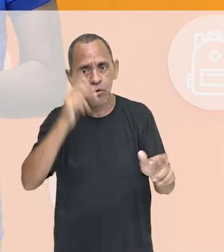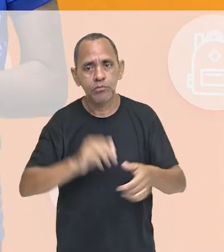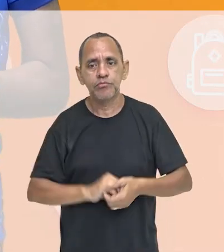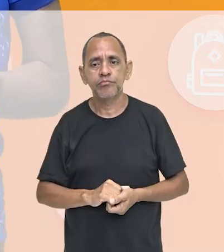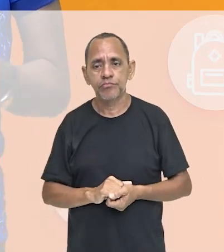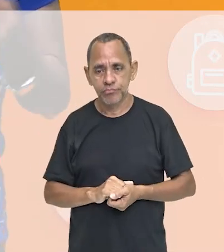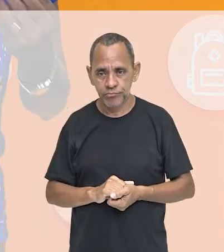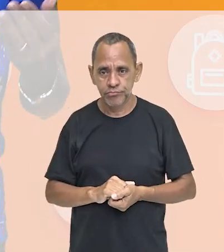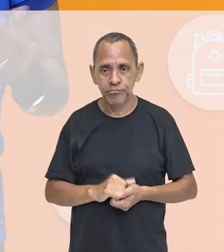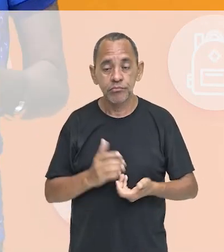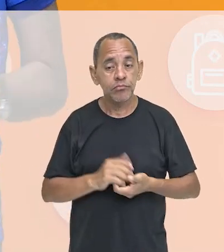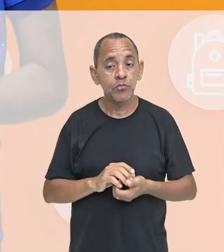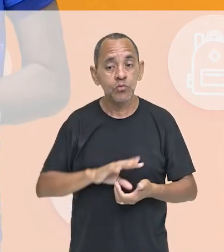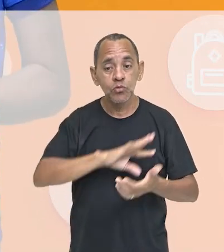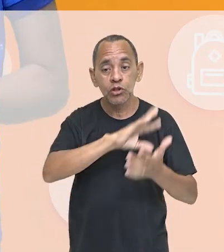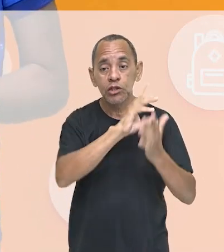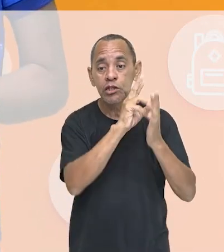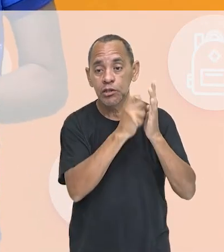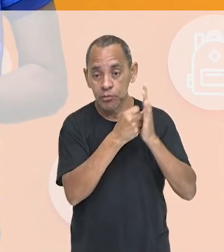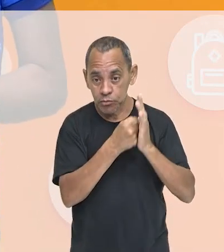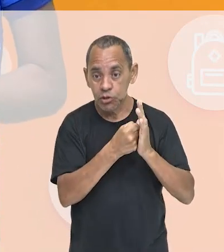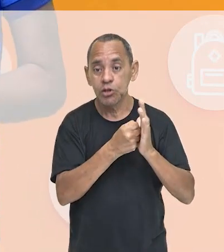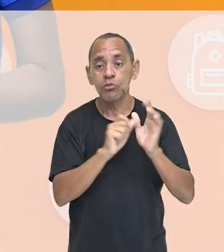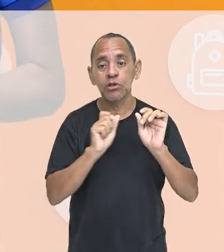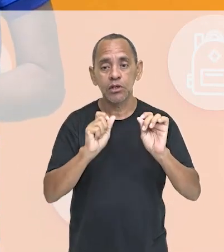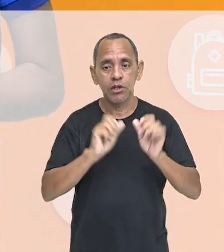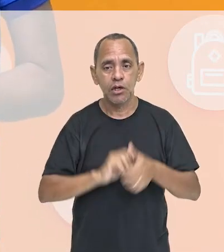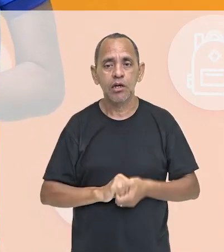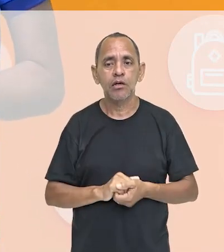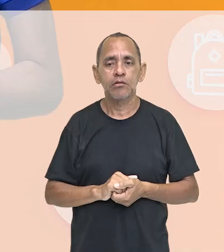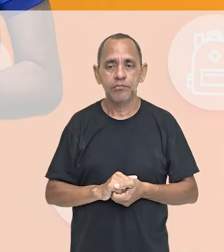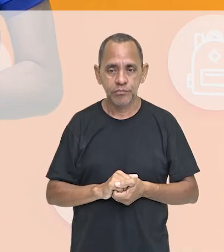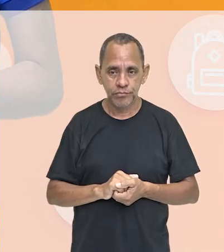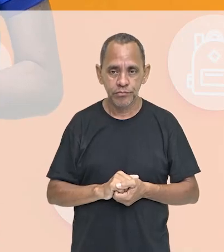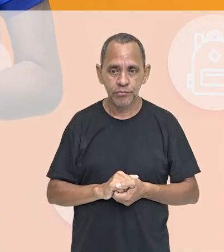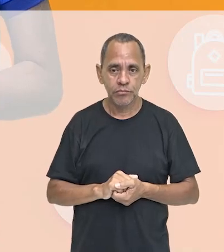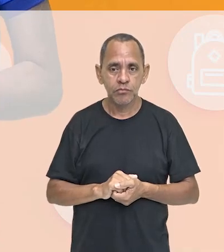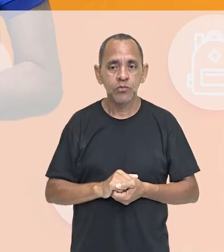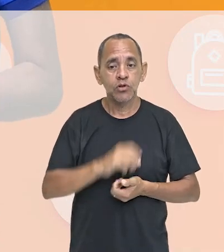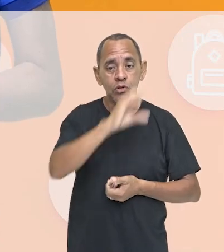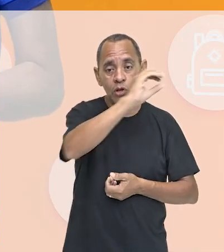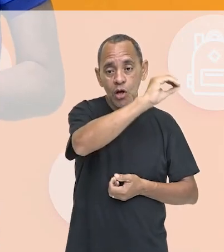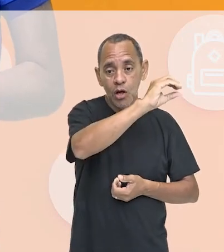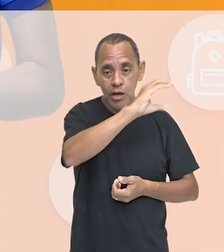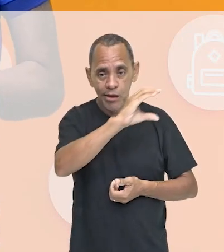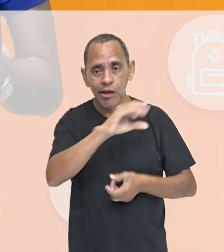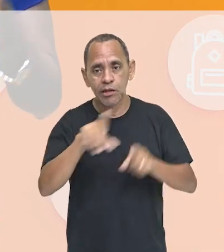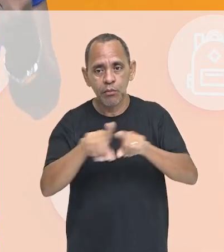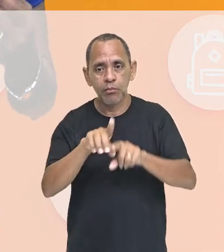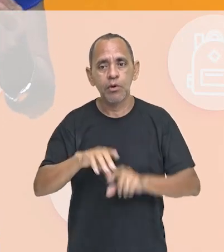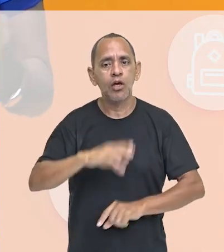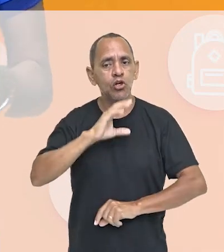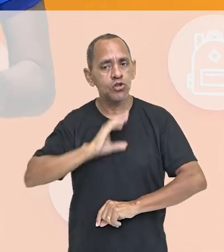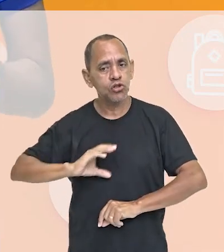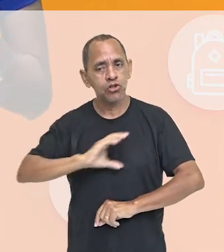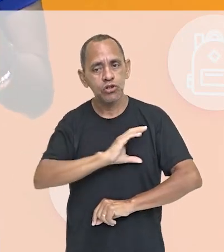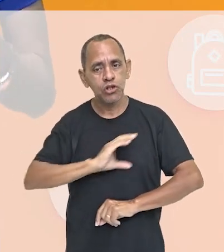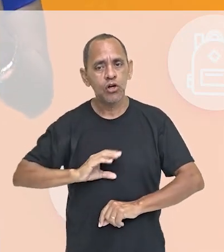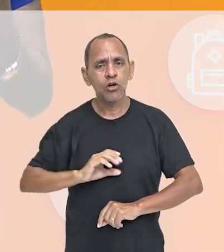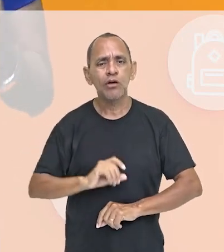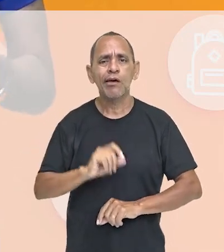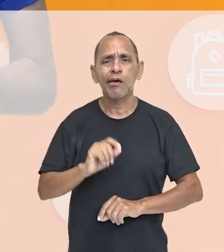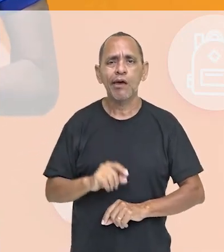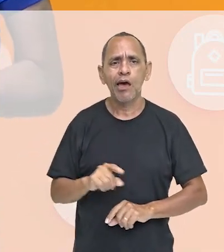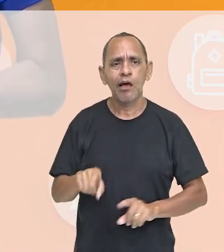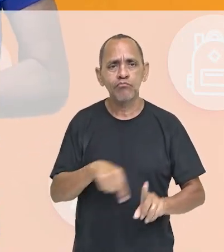símbolo que, para nós, na sociedade ocidental, para os cristãos, que é a cruz. Quando se